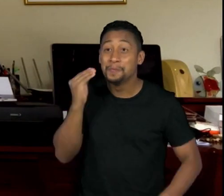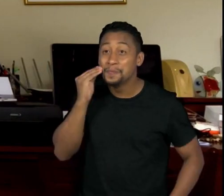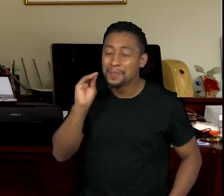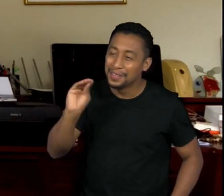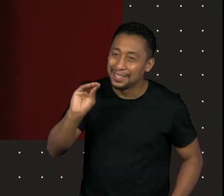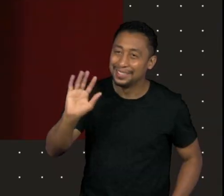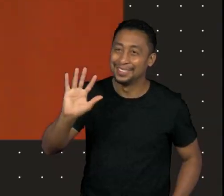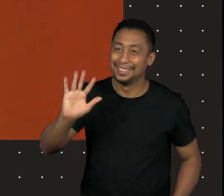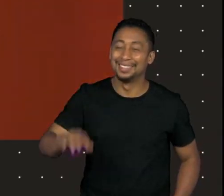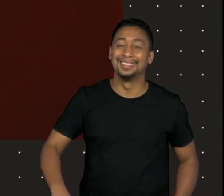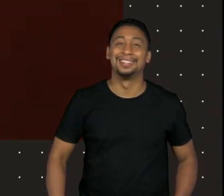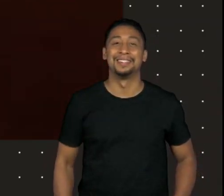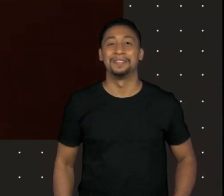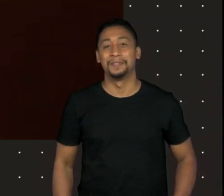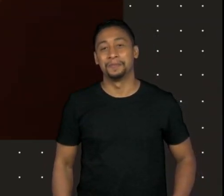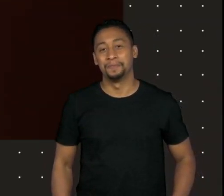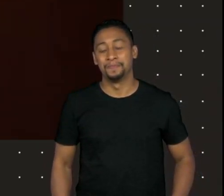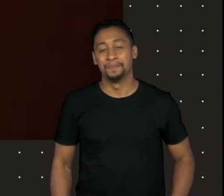amorzinho.